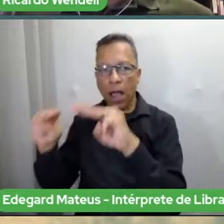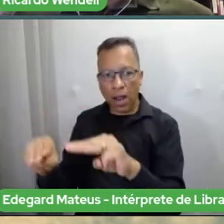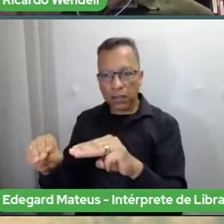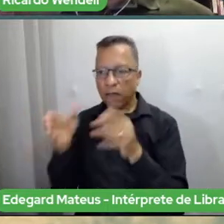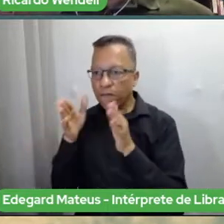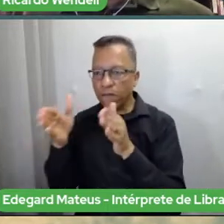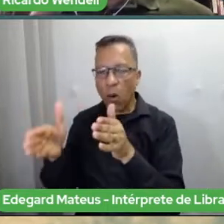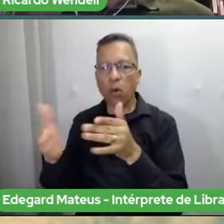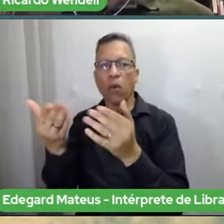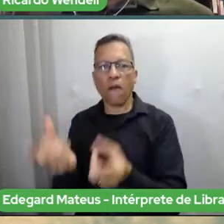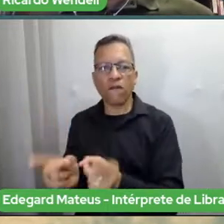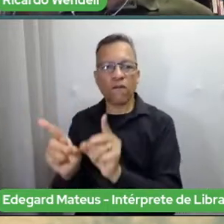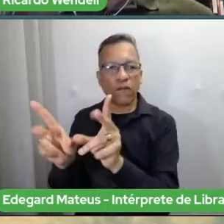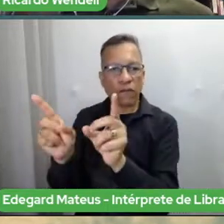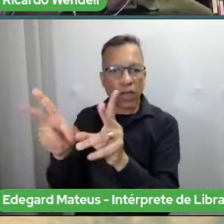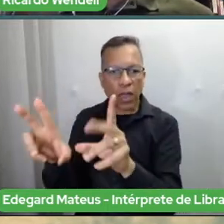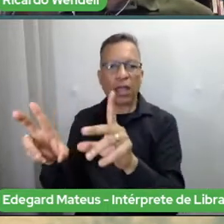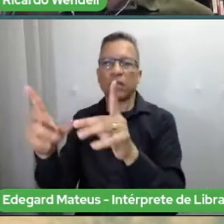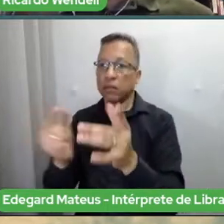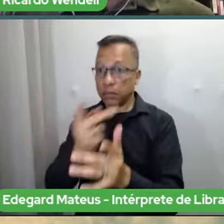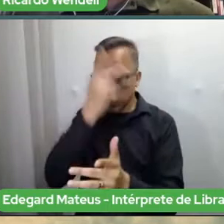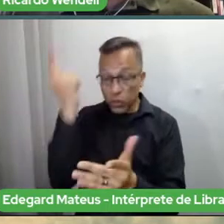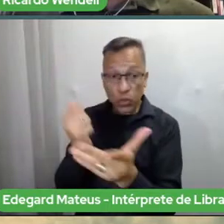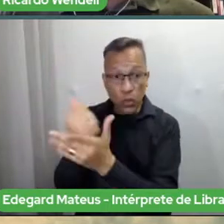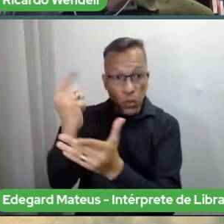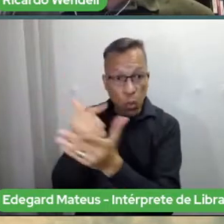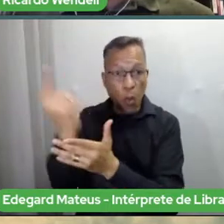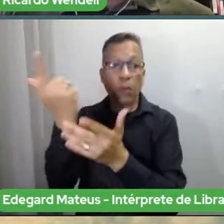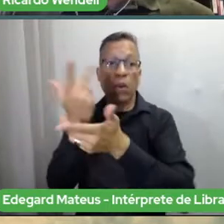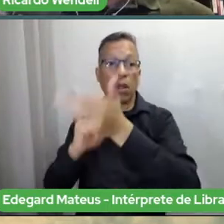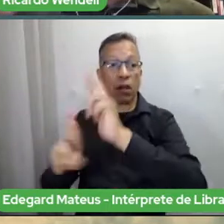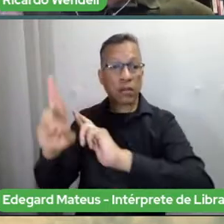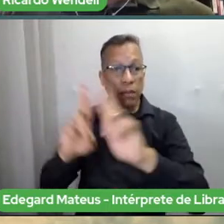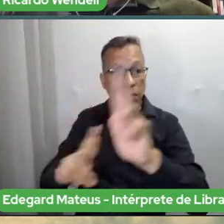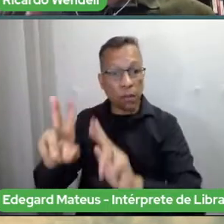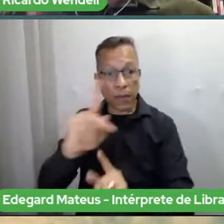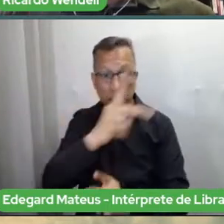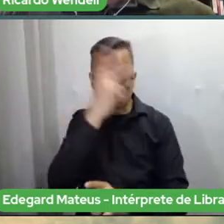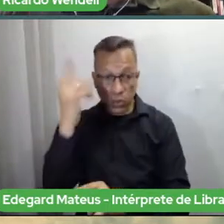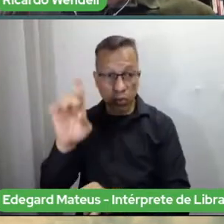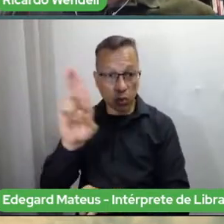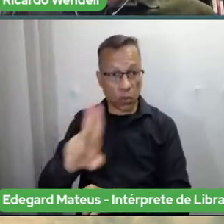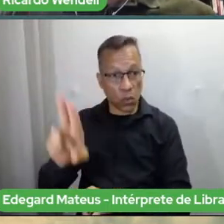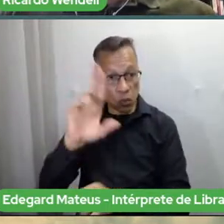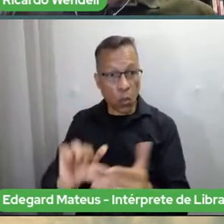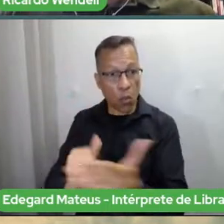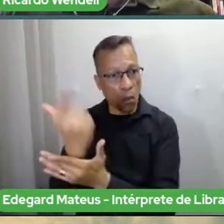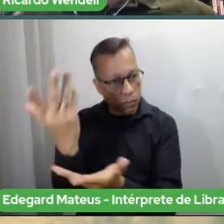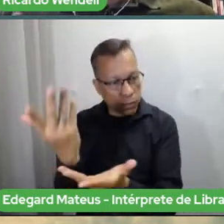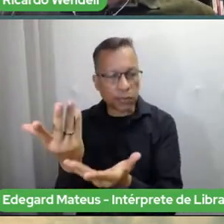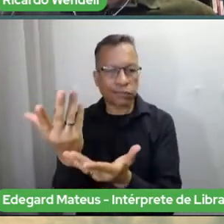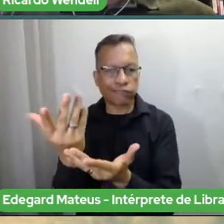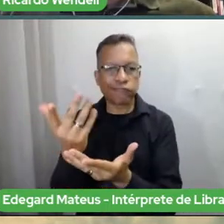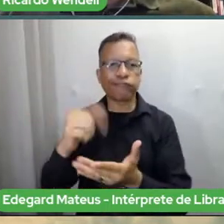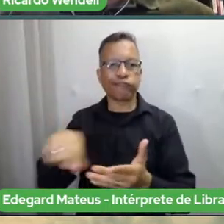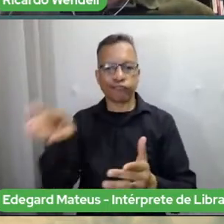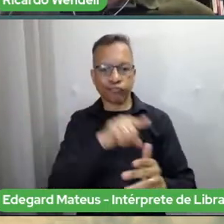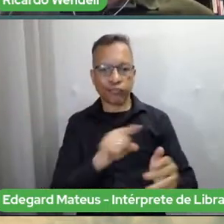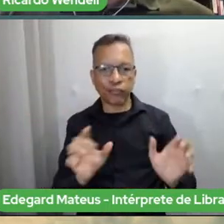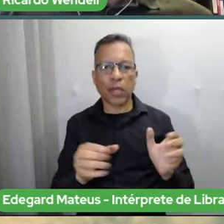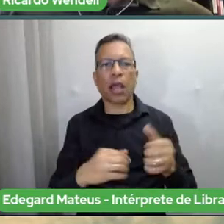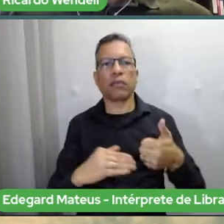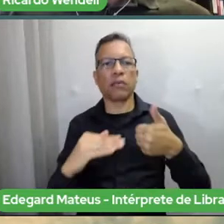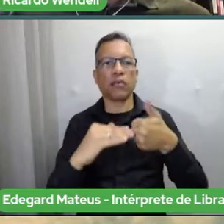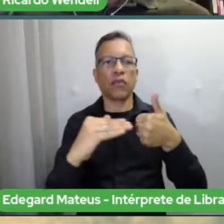vendas, que vão focar nos consumidores, né, no relacionamento com os usuários. O objetivo aqui é que a gente decompõe esses dados em torno desses